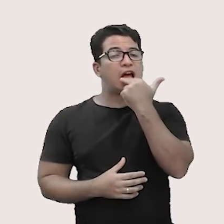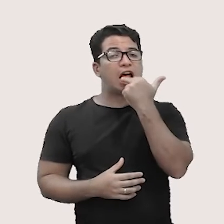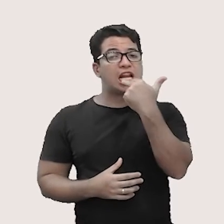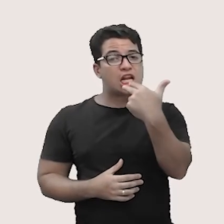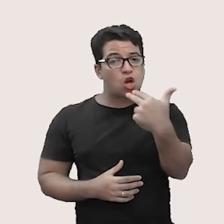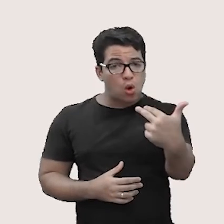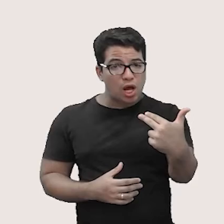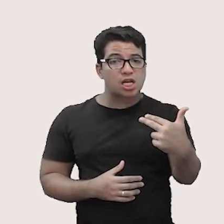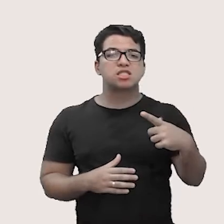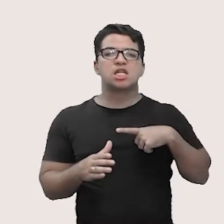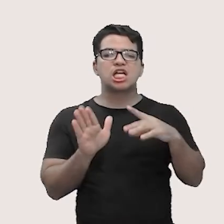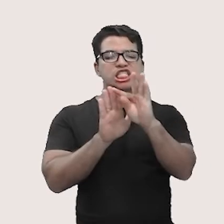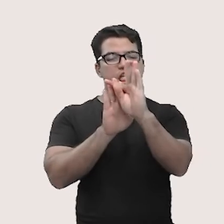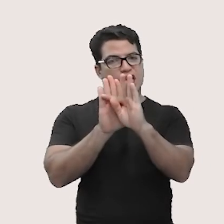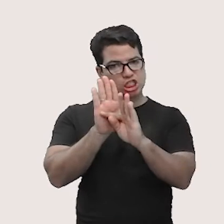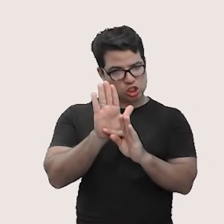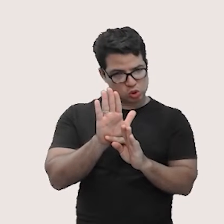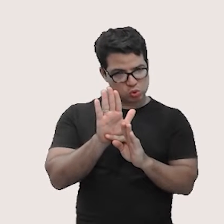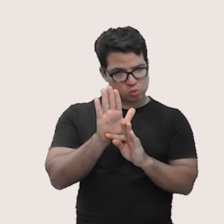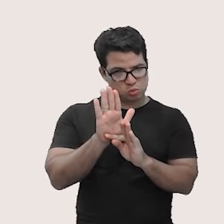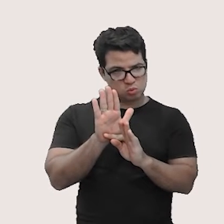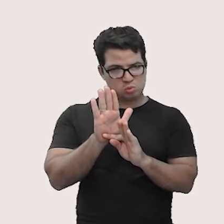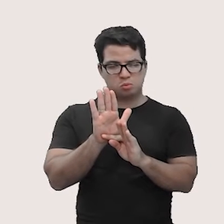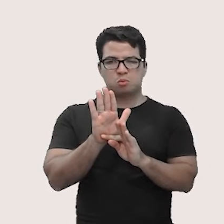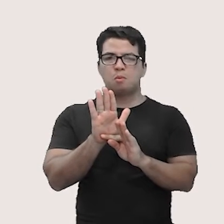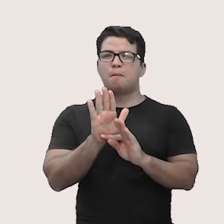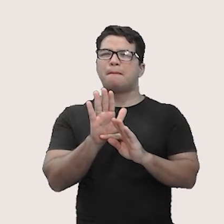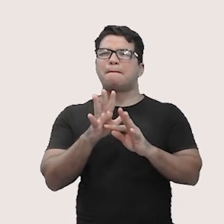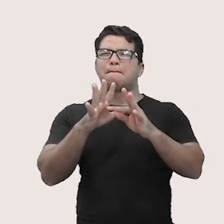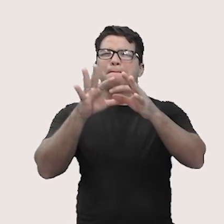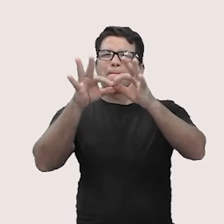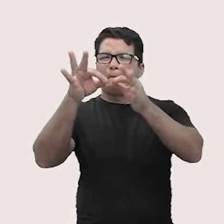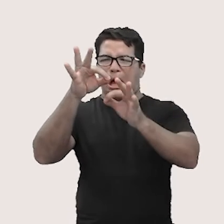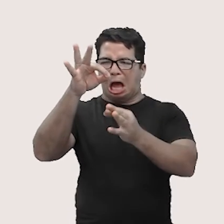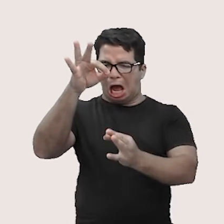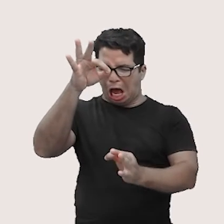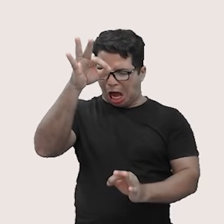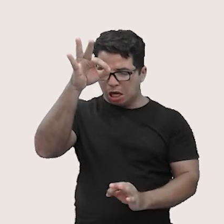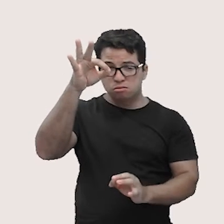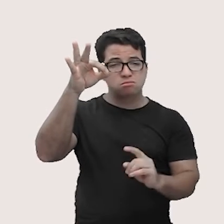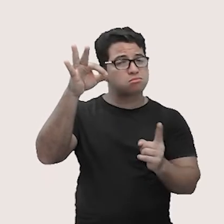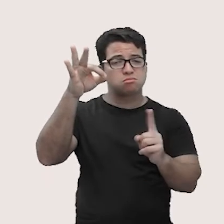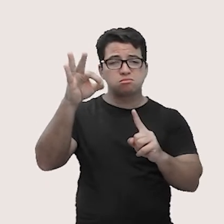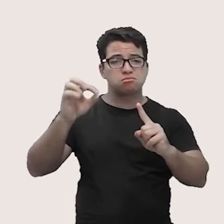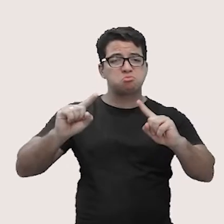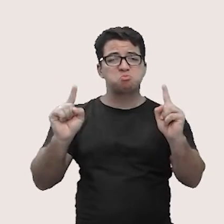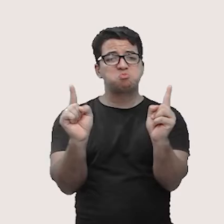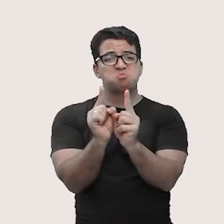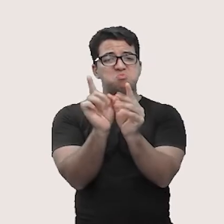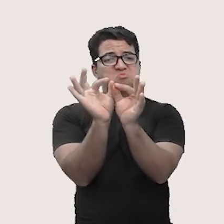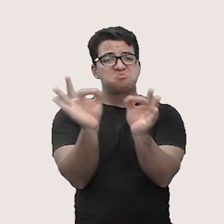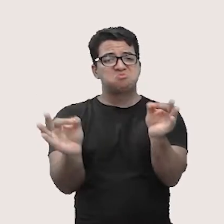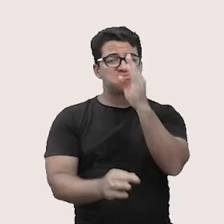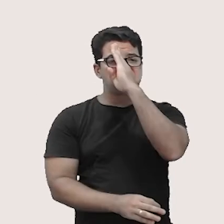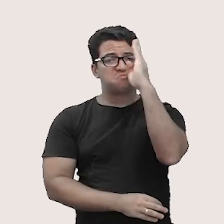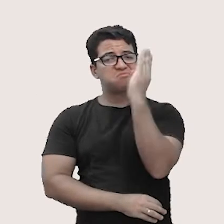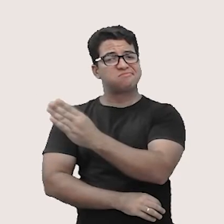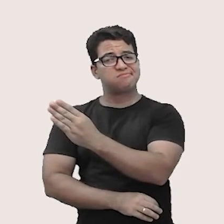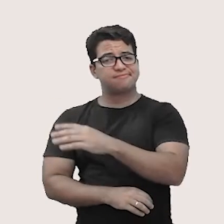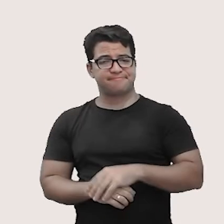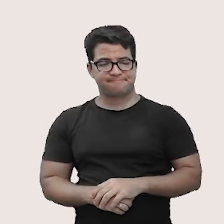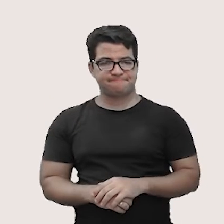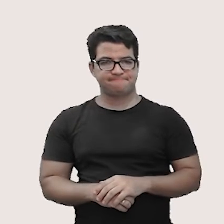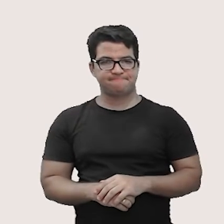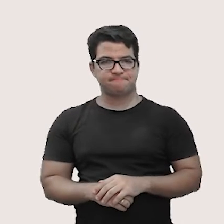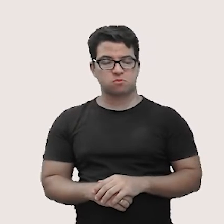tem um texto aí muito robusto, como no Cartoon, com frases diretas e objetivas. Linguagem simples,